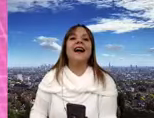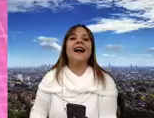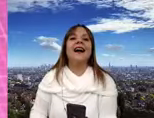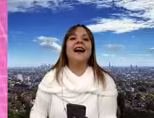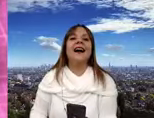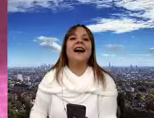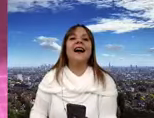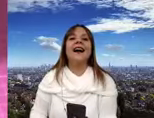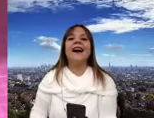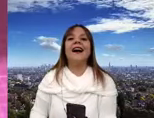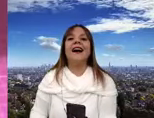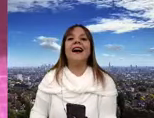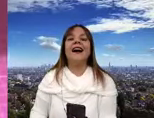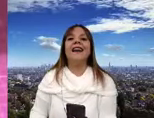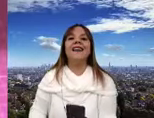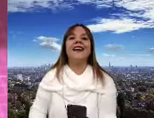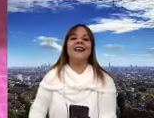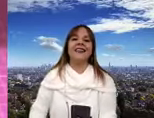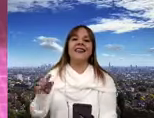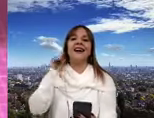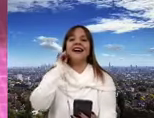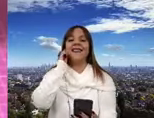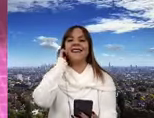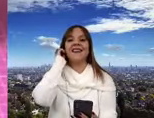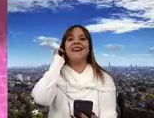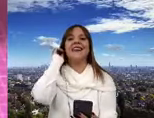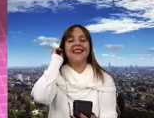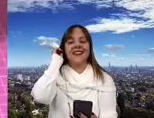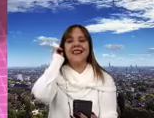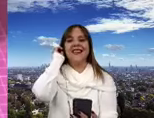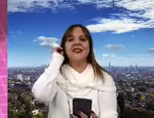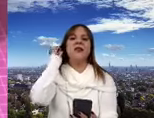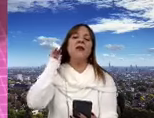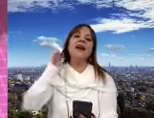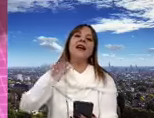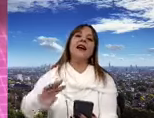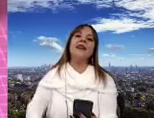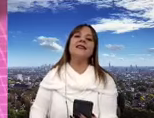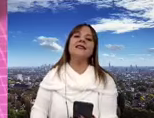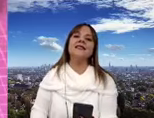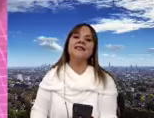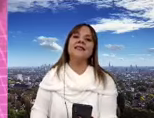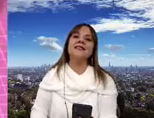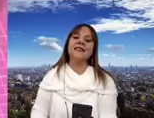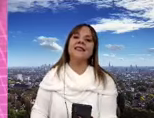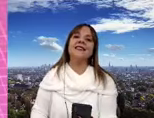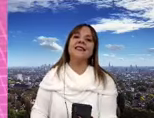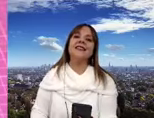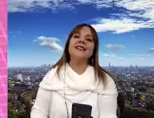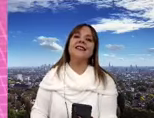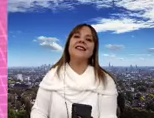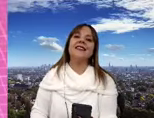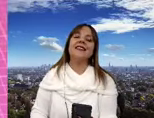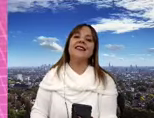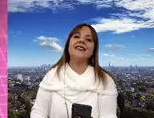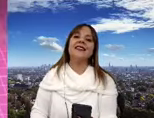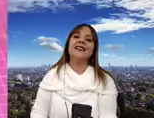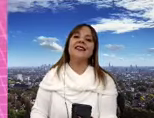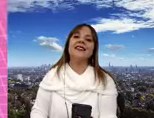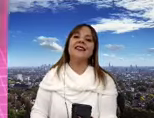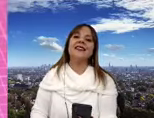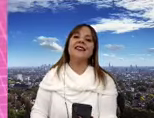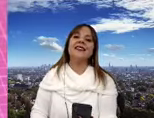É para cá. Olha lá, que É o graça. ponto. Ó, viu? Ficou uma E aí. graça. Ah, obrigada, Lili. Eu tô tão